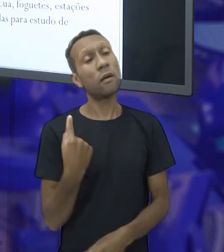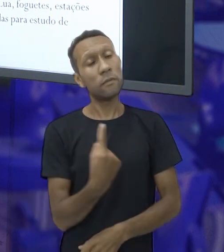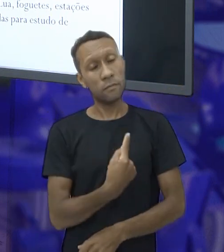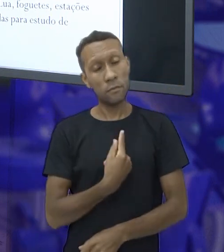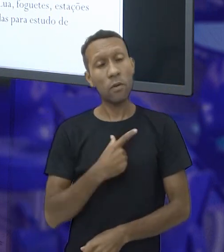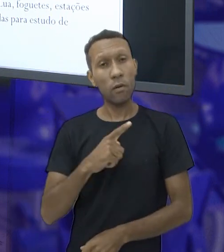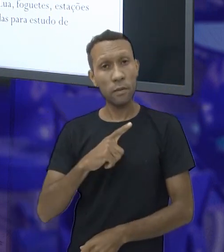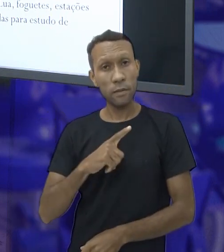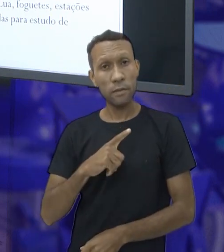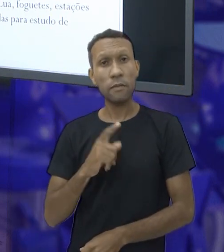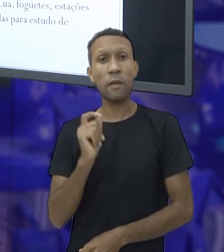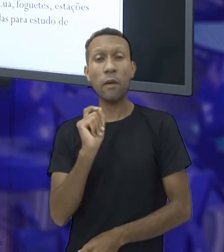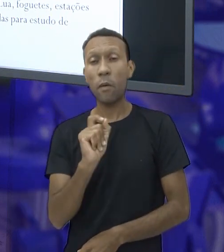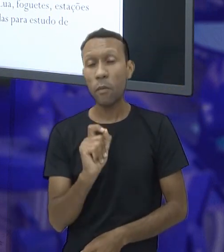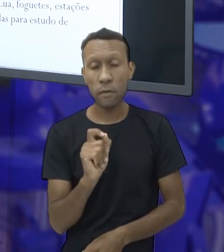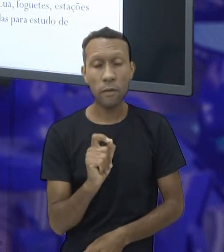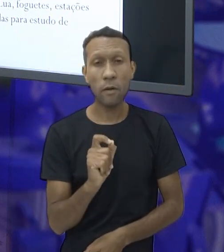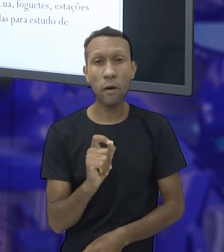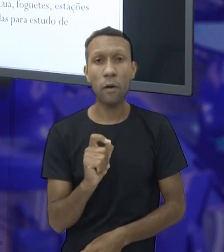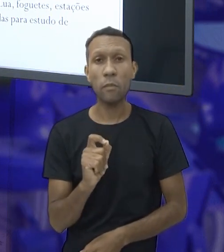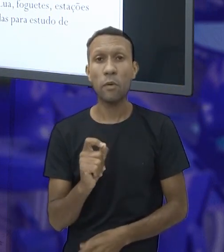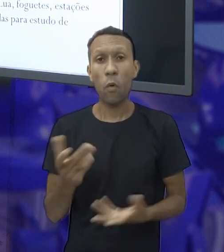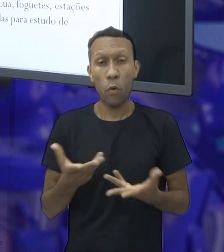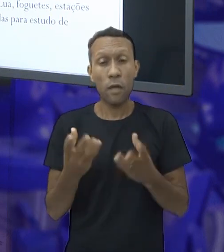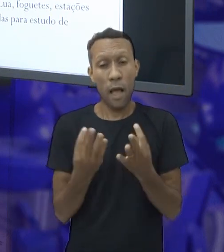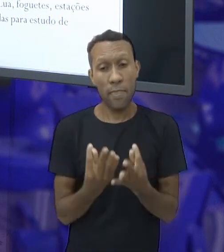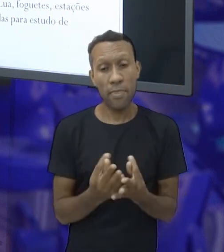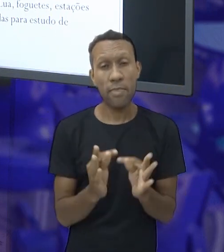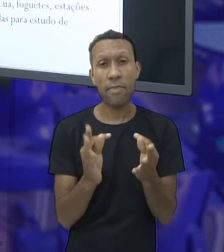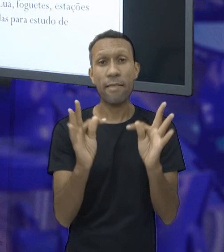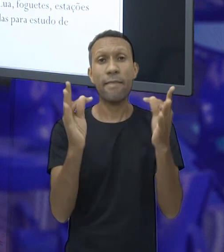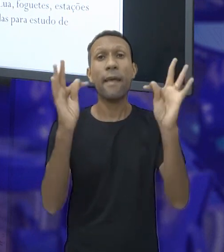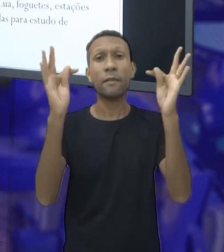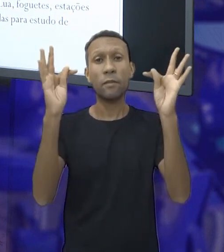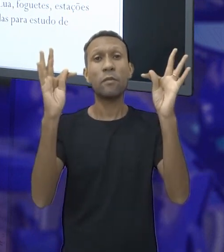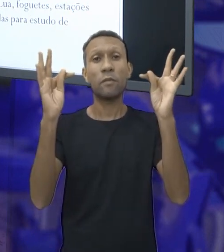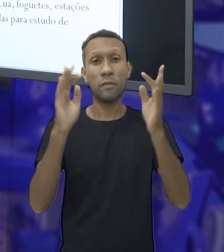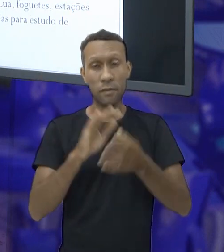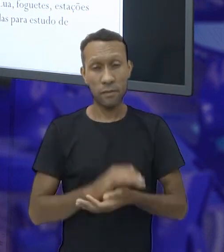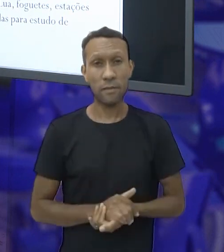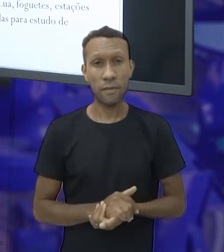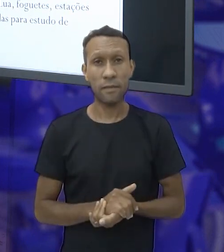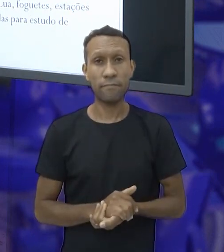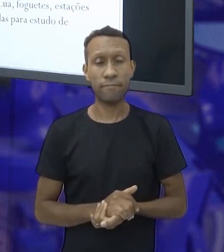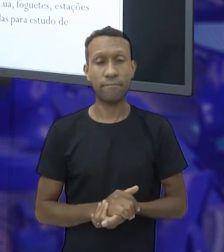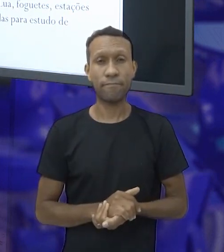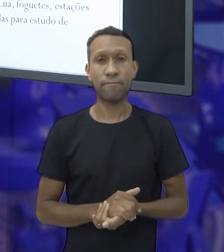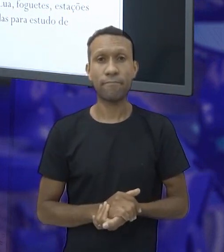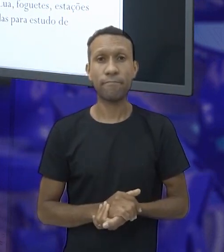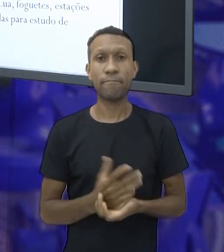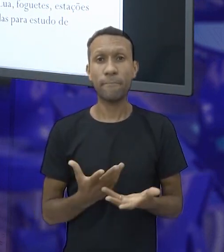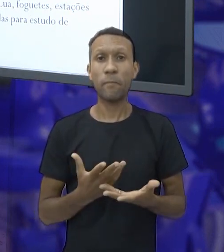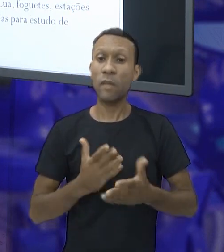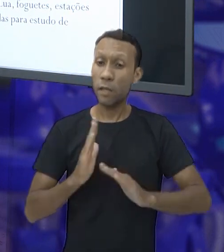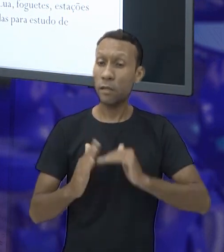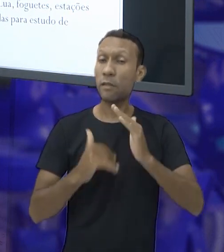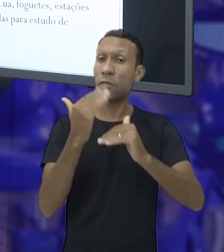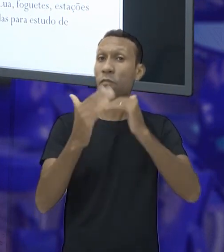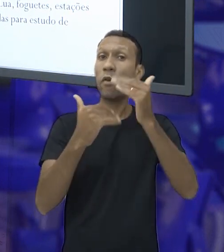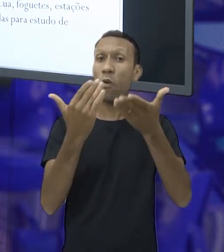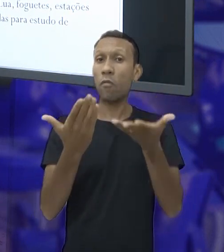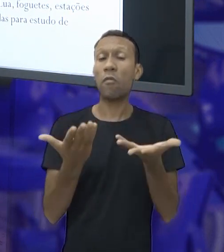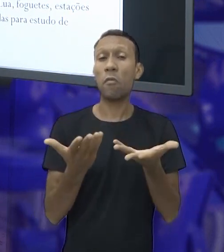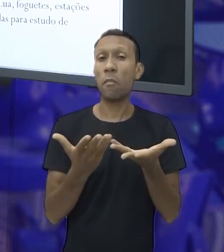devemos boa parte, não é, do que nós temos de tecnologia hoje a essas duas corridas, a armamentista e a espacial, que